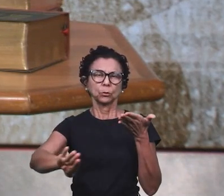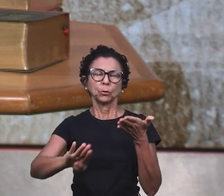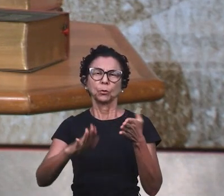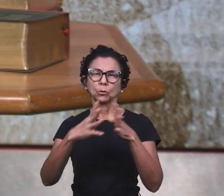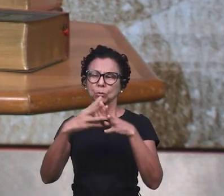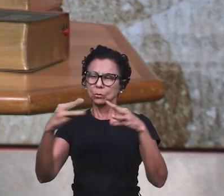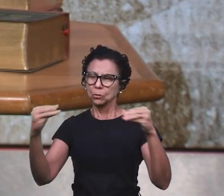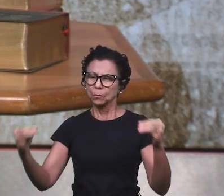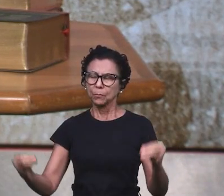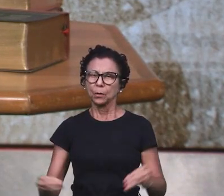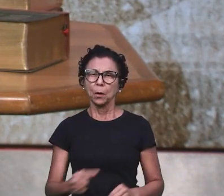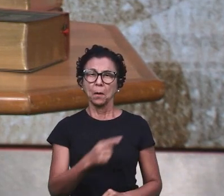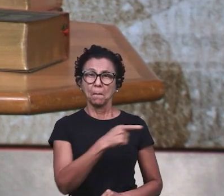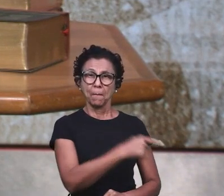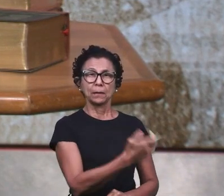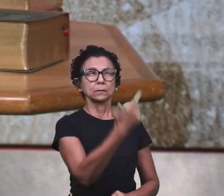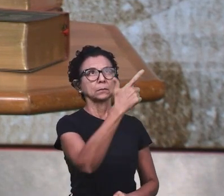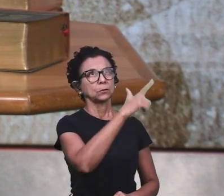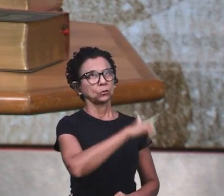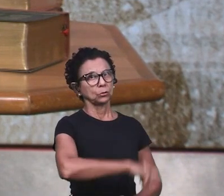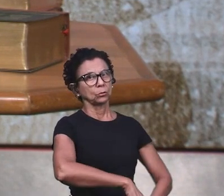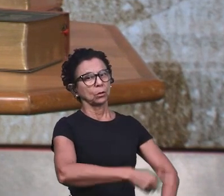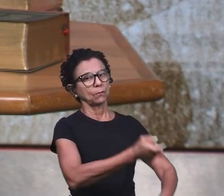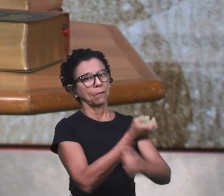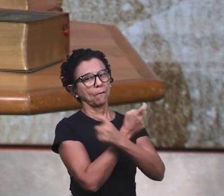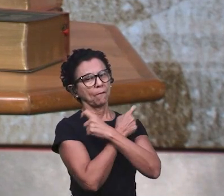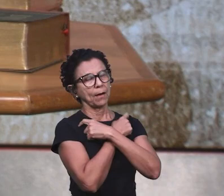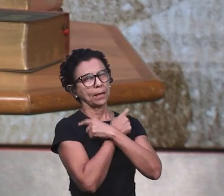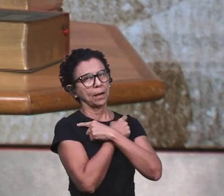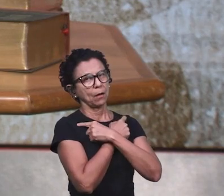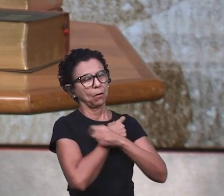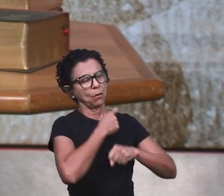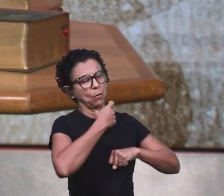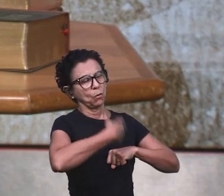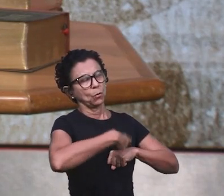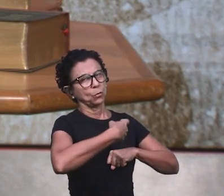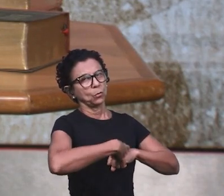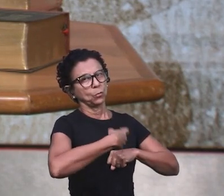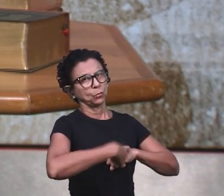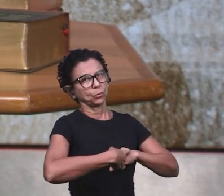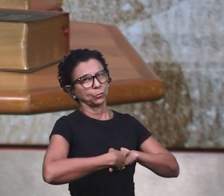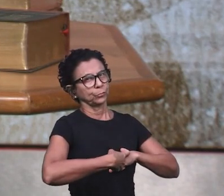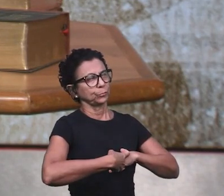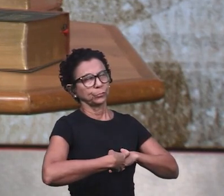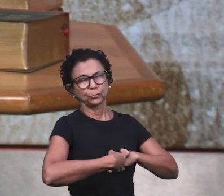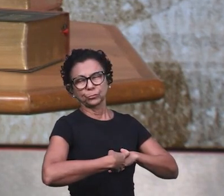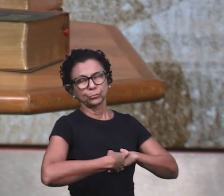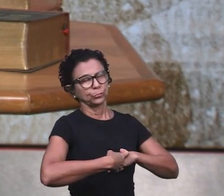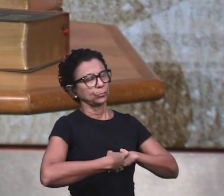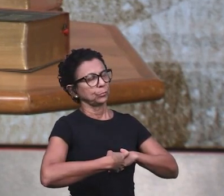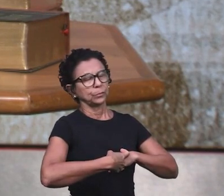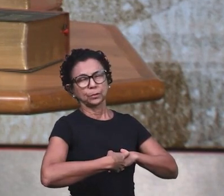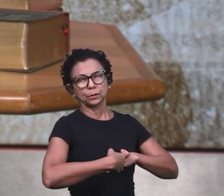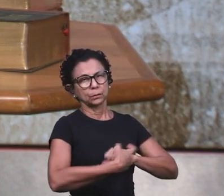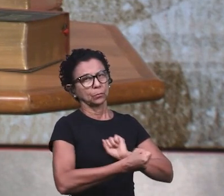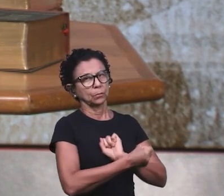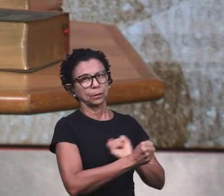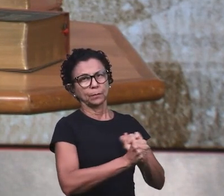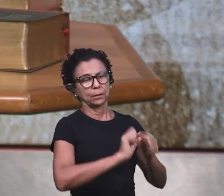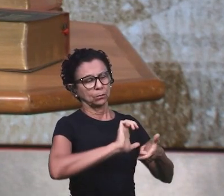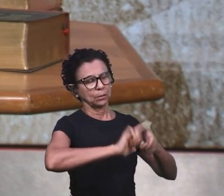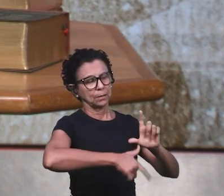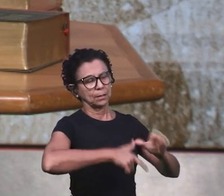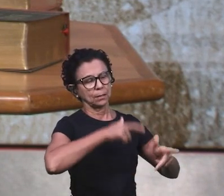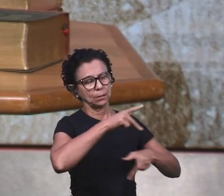se acalmou, se endureceu ainda mais, e ele não deixou o povo sair como ele havia dito. Agora